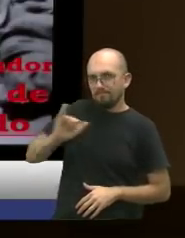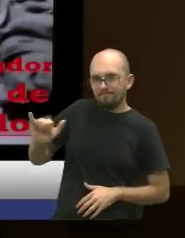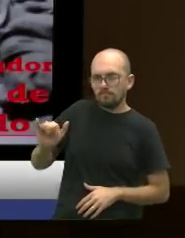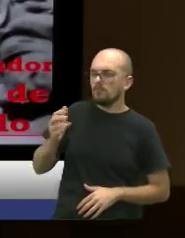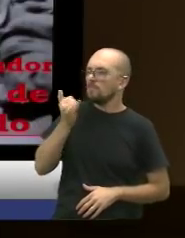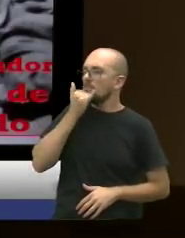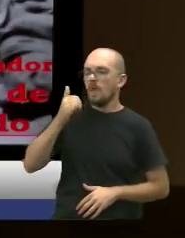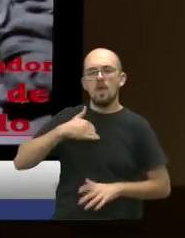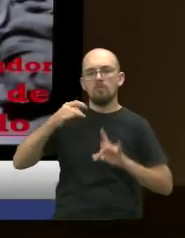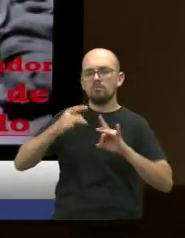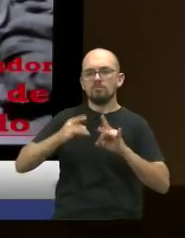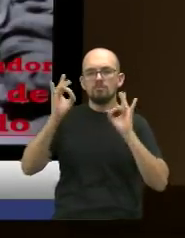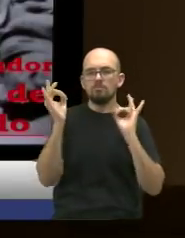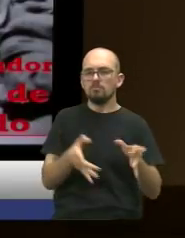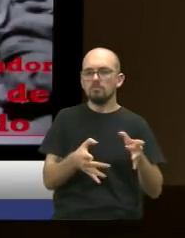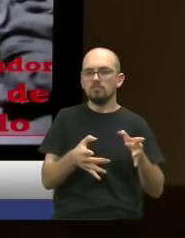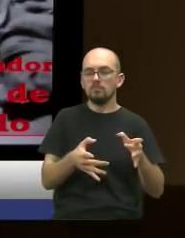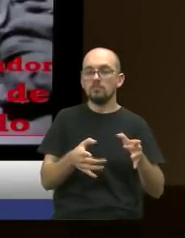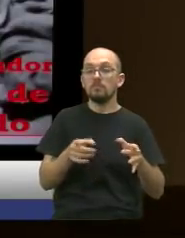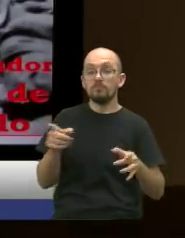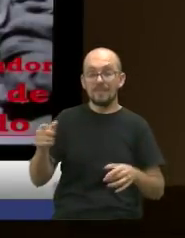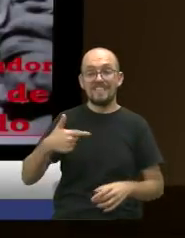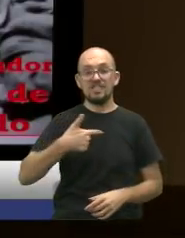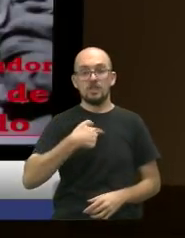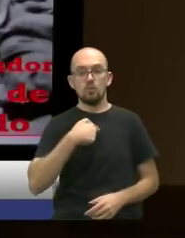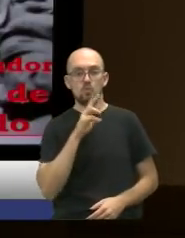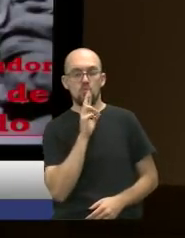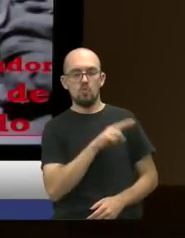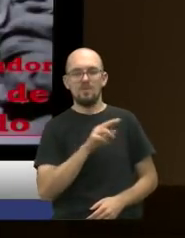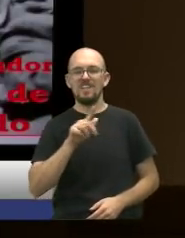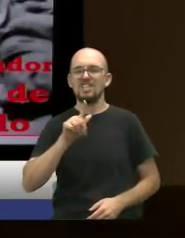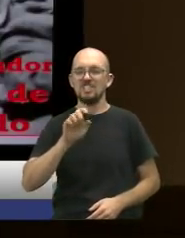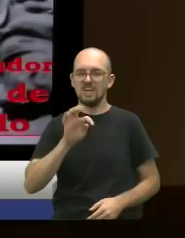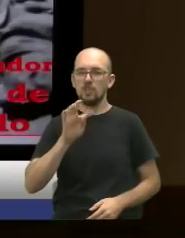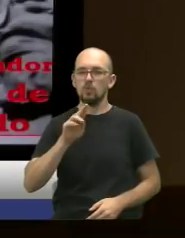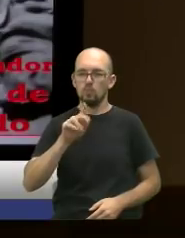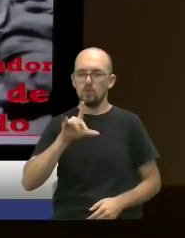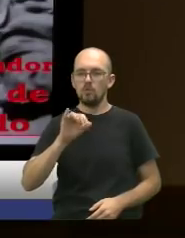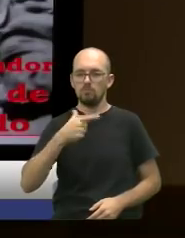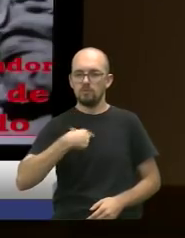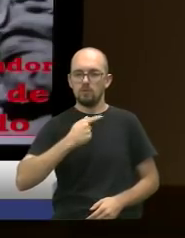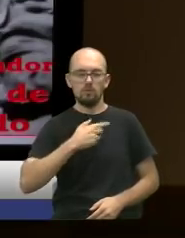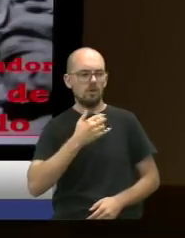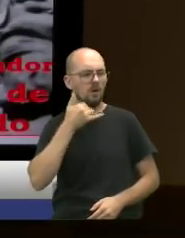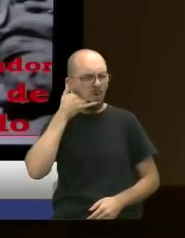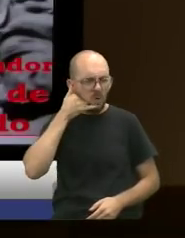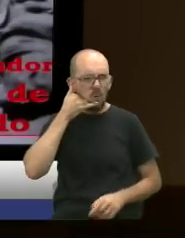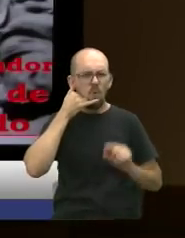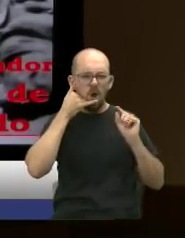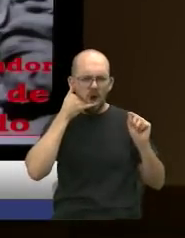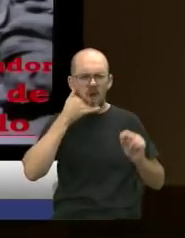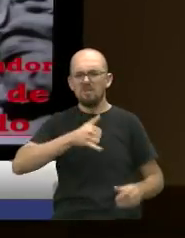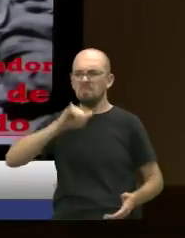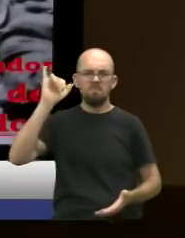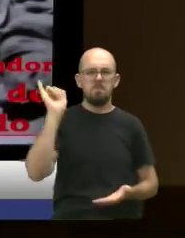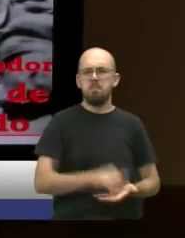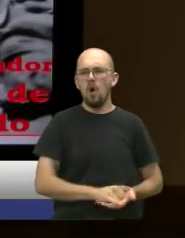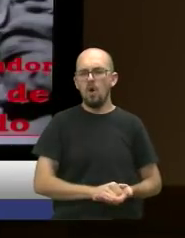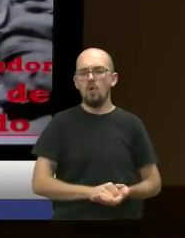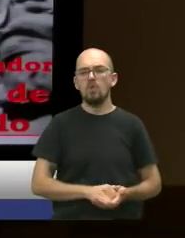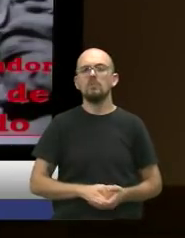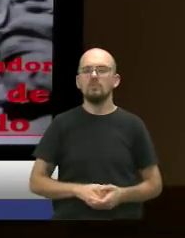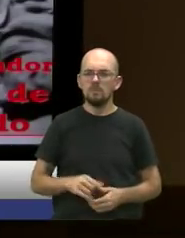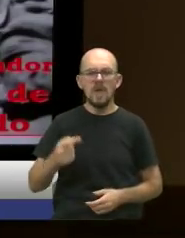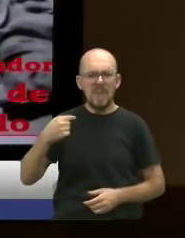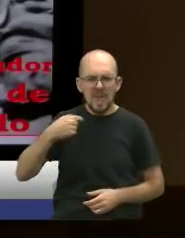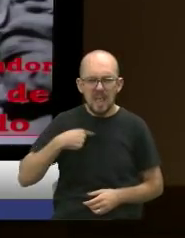foi aclamado governador, Getúlio arrebentou o telefone desligando e comentando ao lado: eu